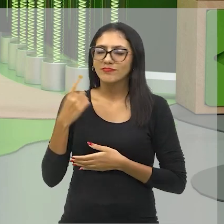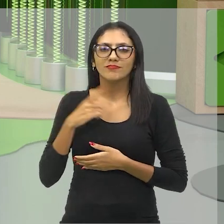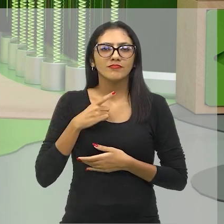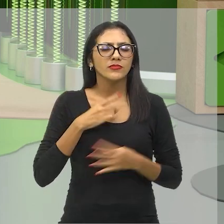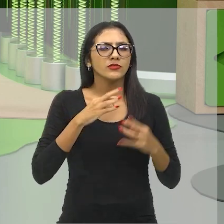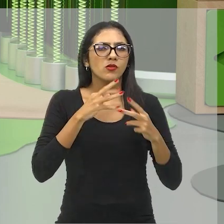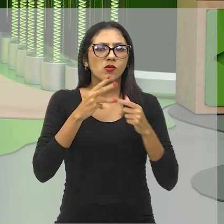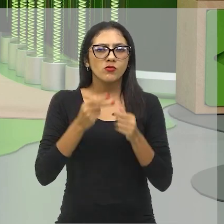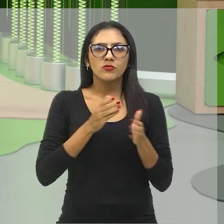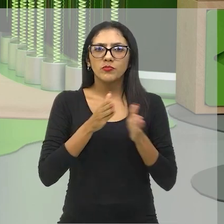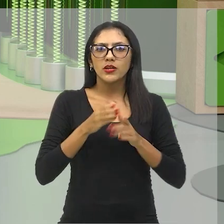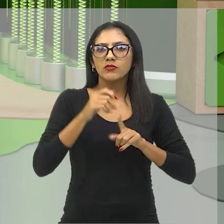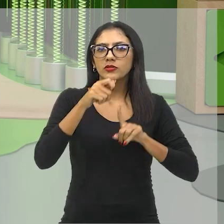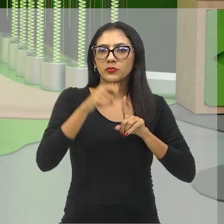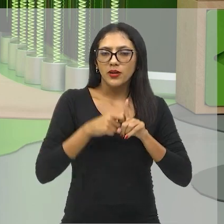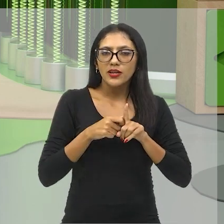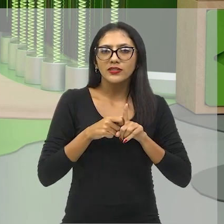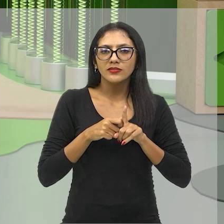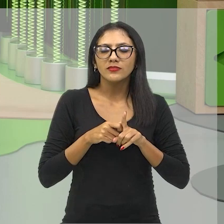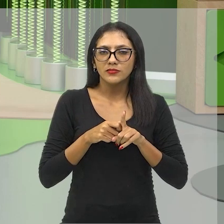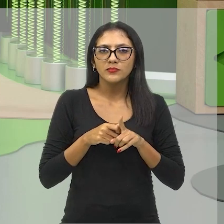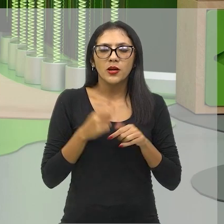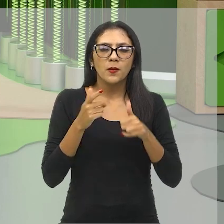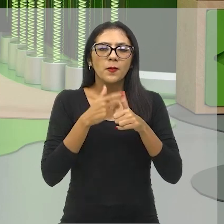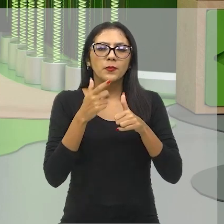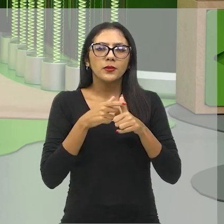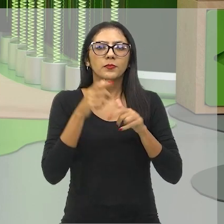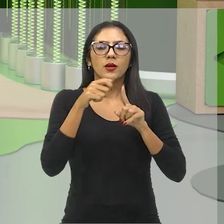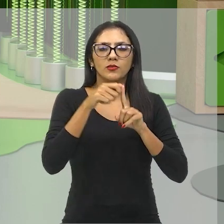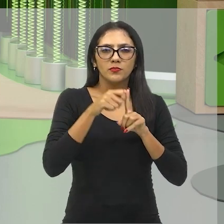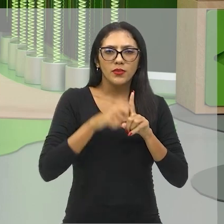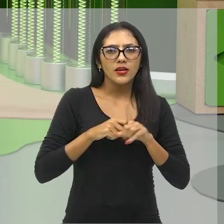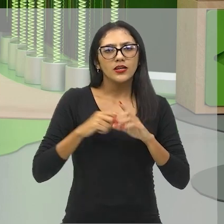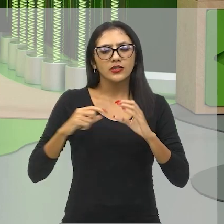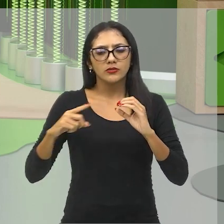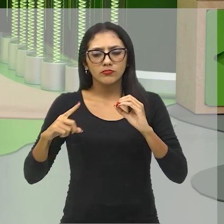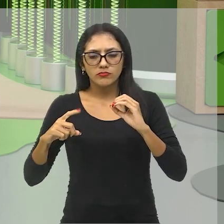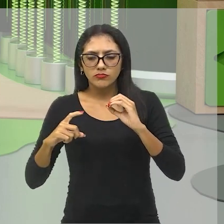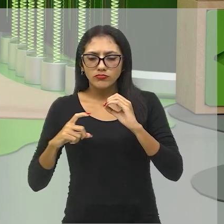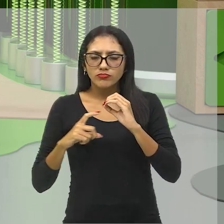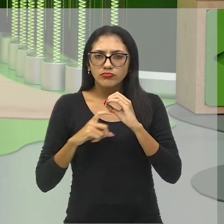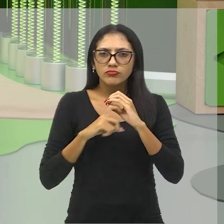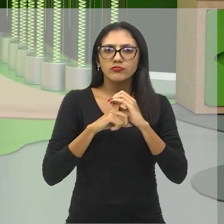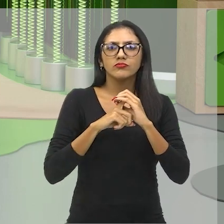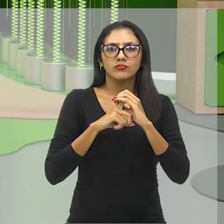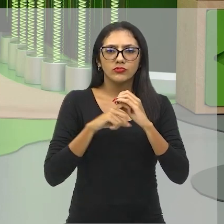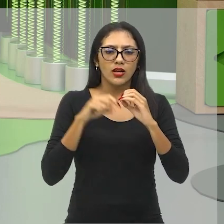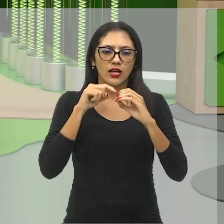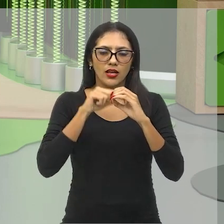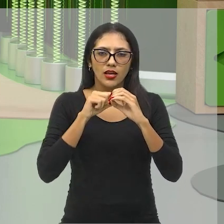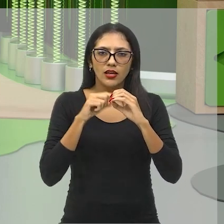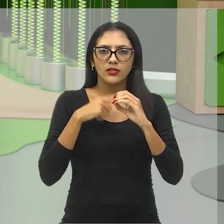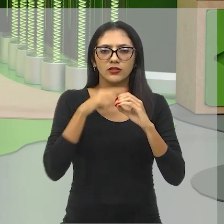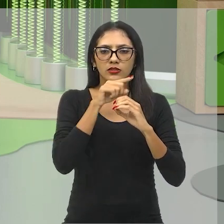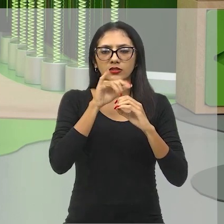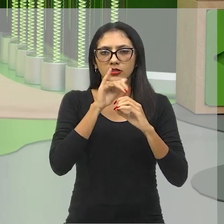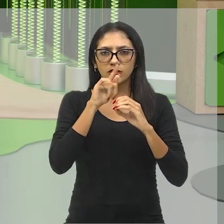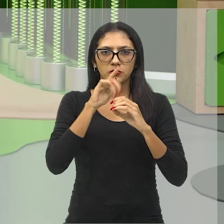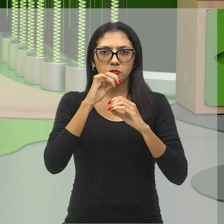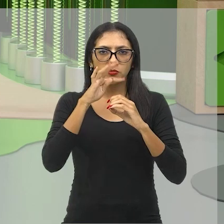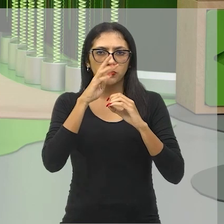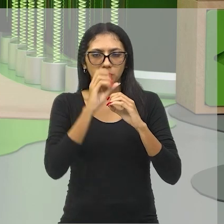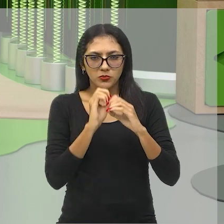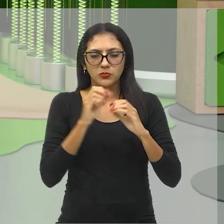da gestação, né? Desde o início, a formação ali do embrião, no primeiro esquema você observa lá no comecinho, e